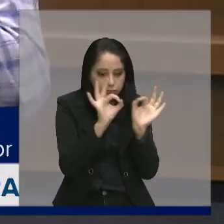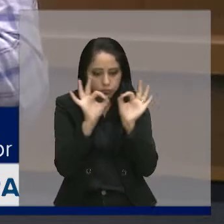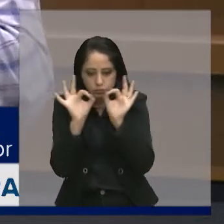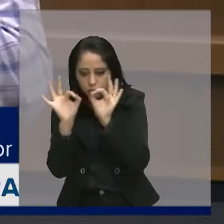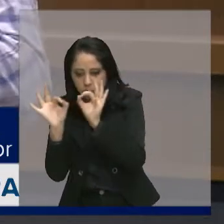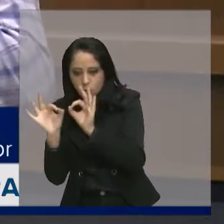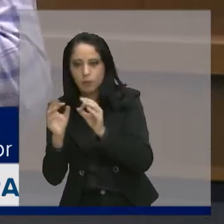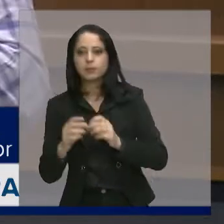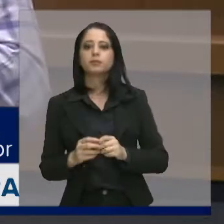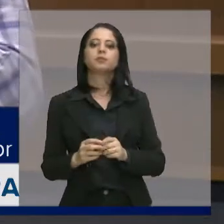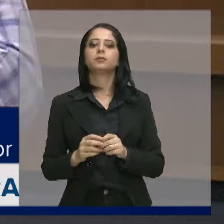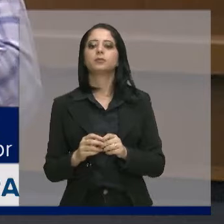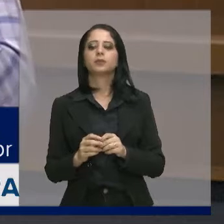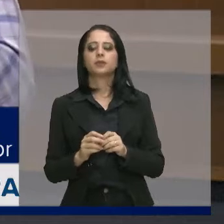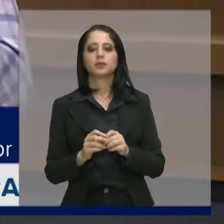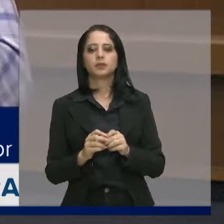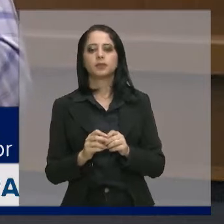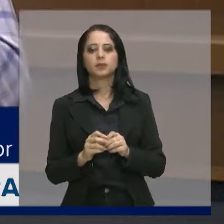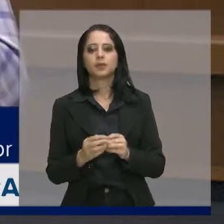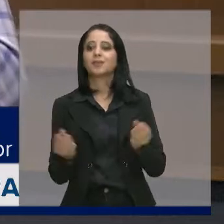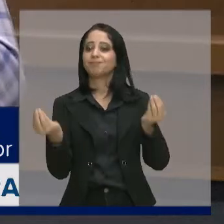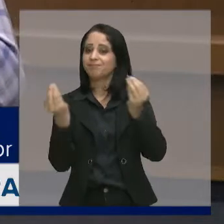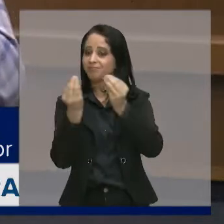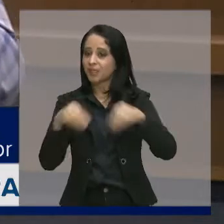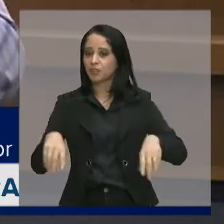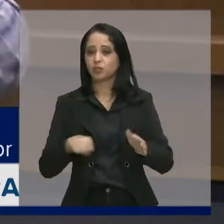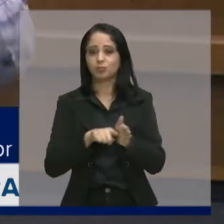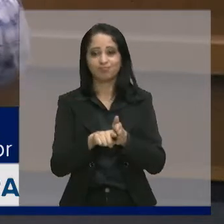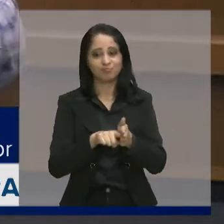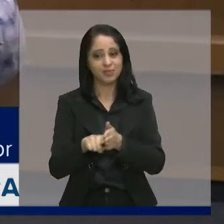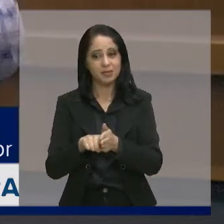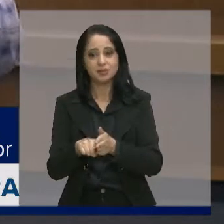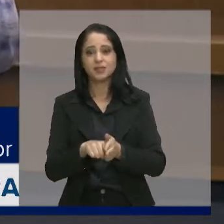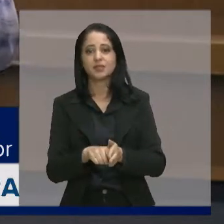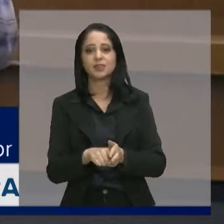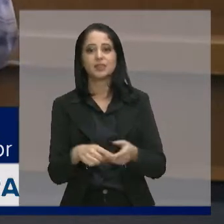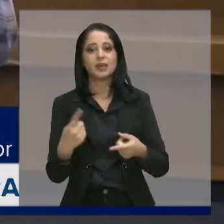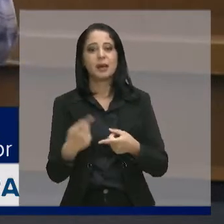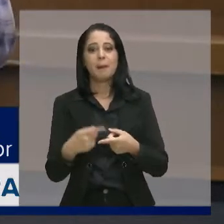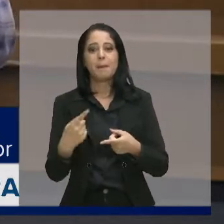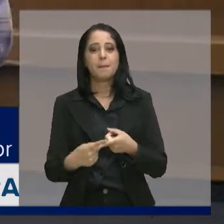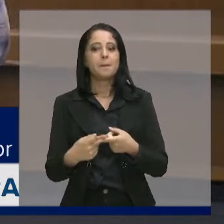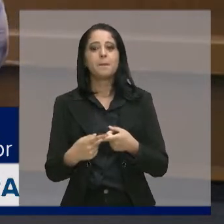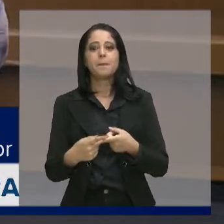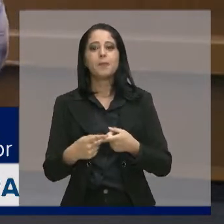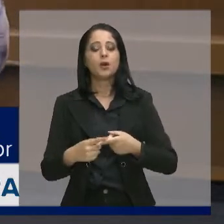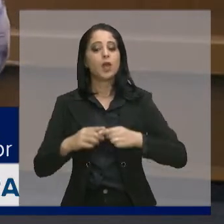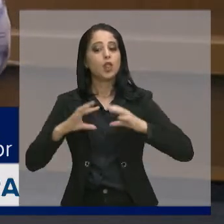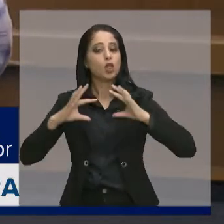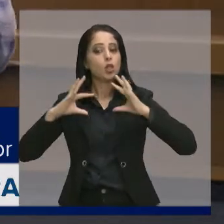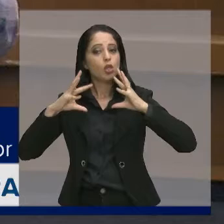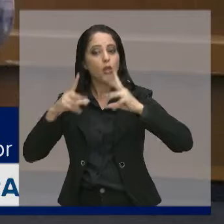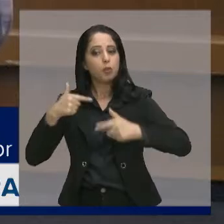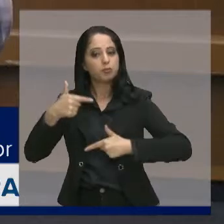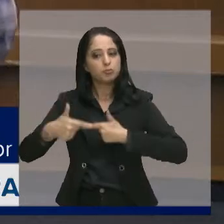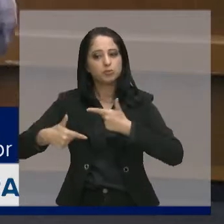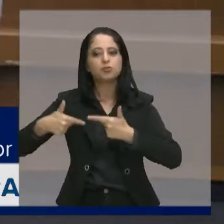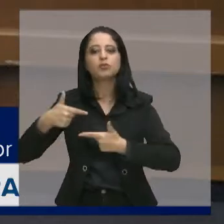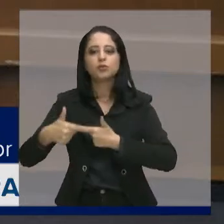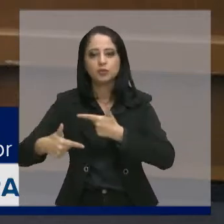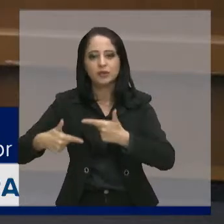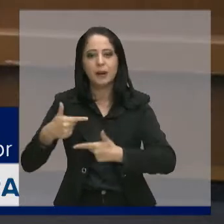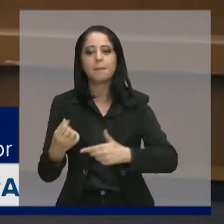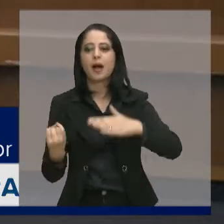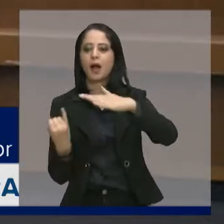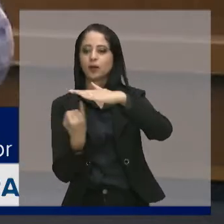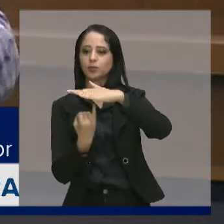é muito prejudicial à nossa pesquisa, porque toda a produção, né, tudo aquilo